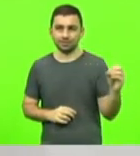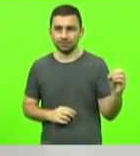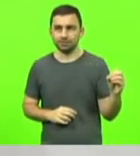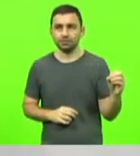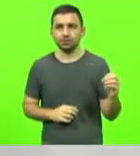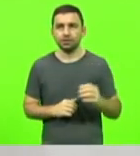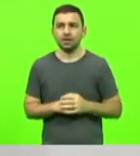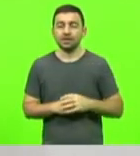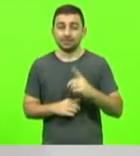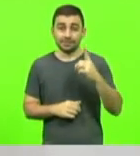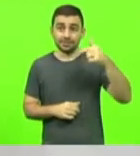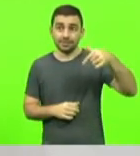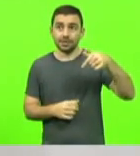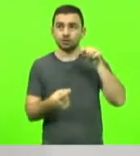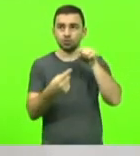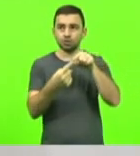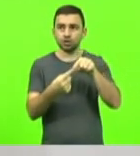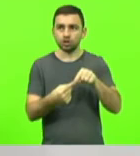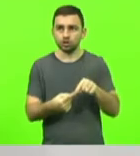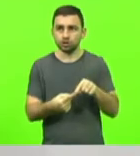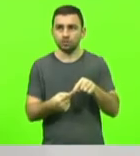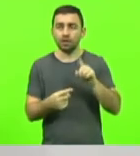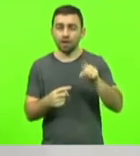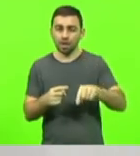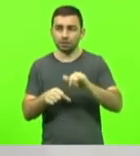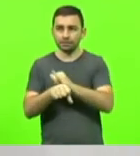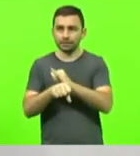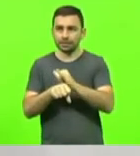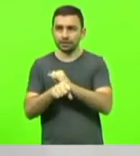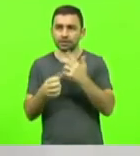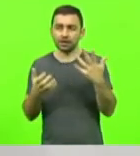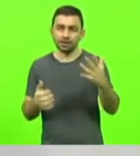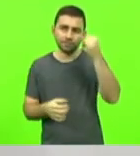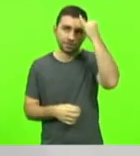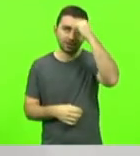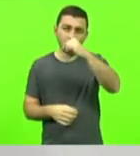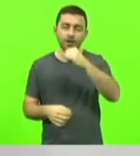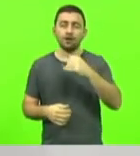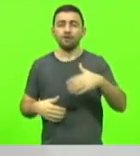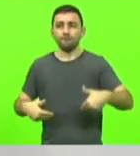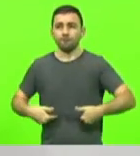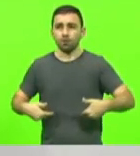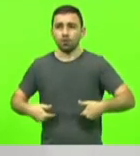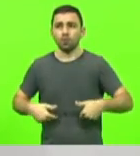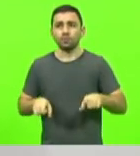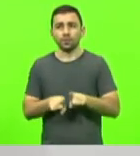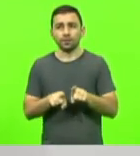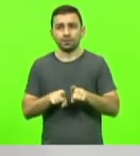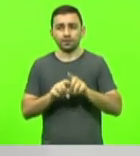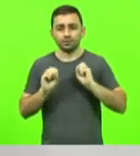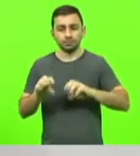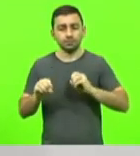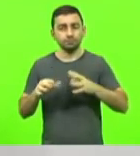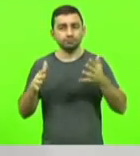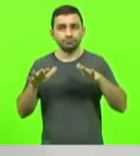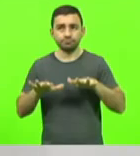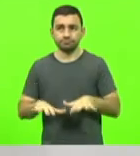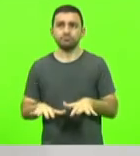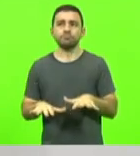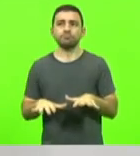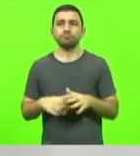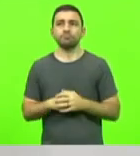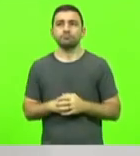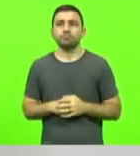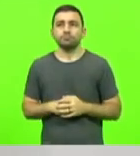17 objetivos vão desde medidas para combater a fome até a promoção da educação inclusiva.